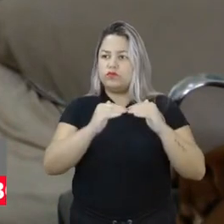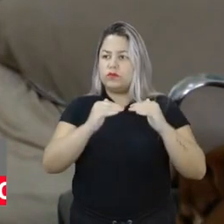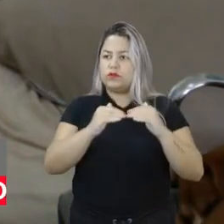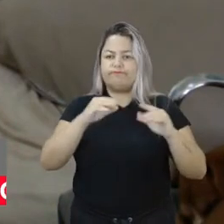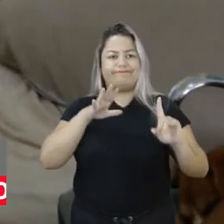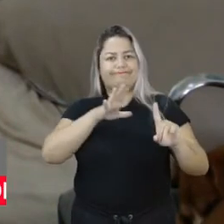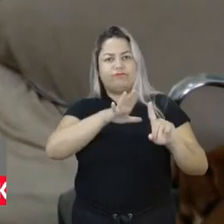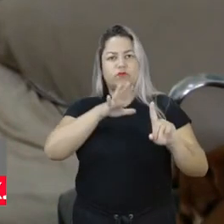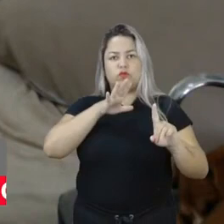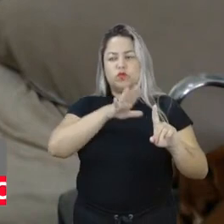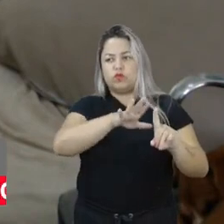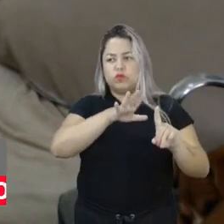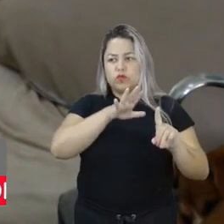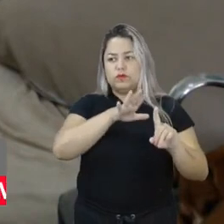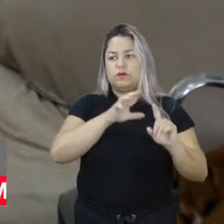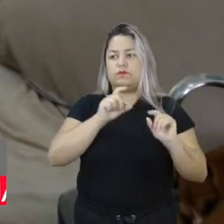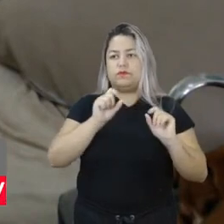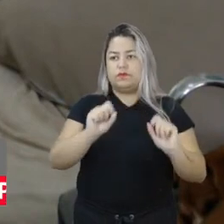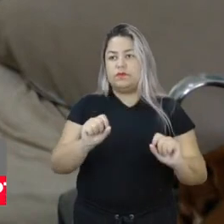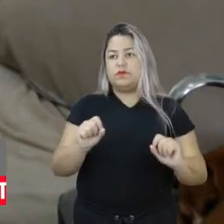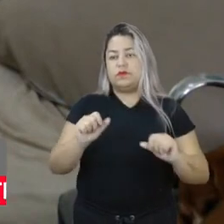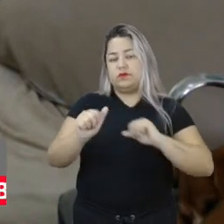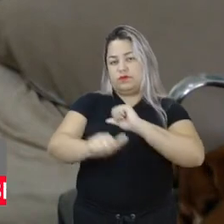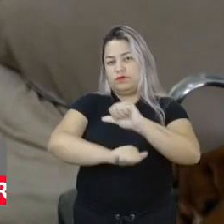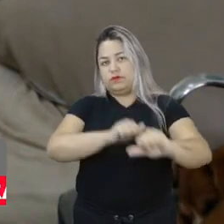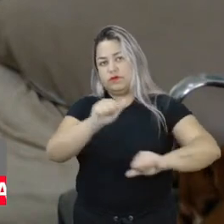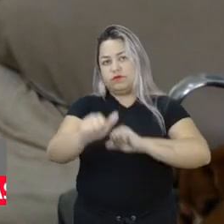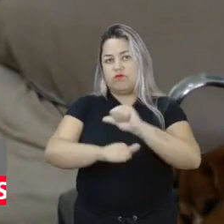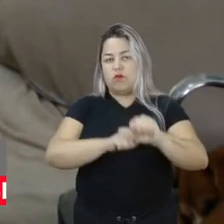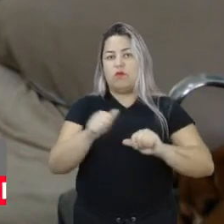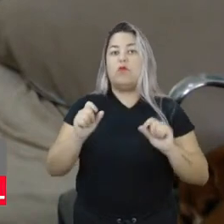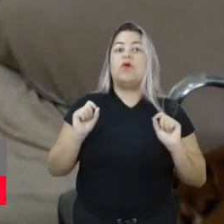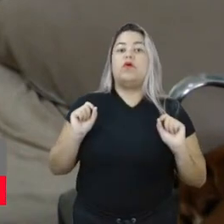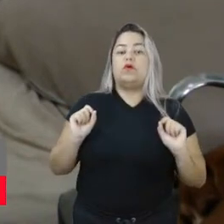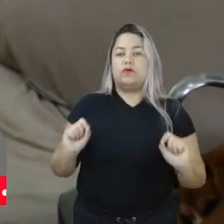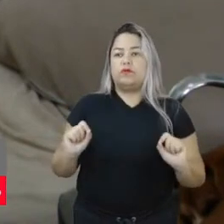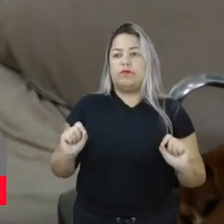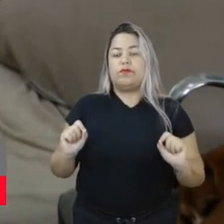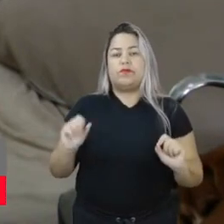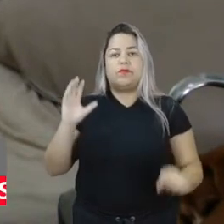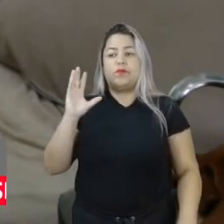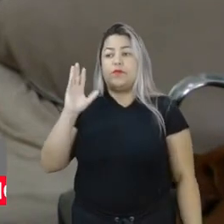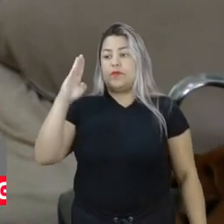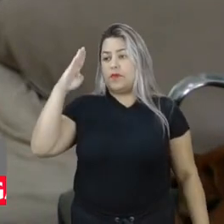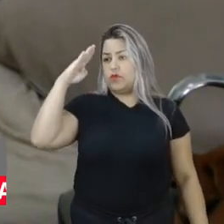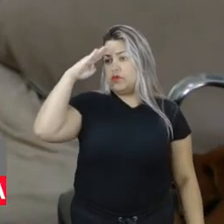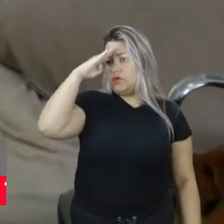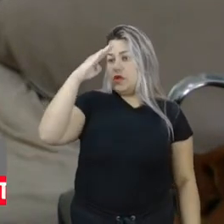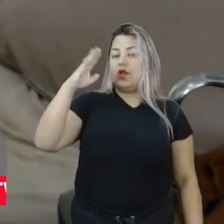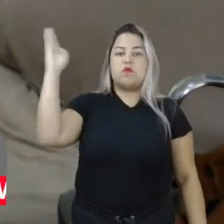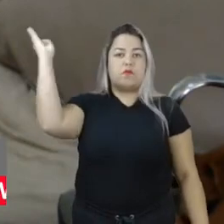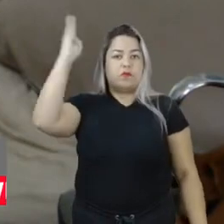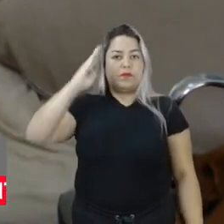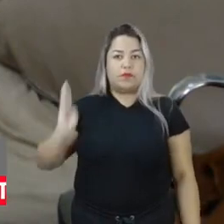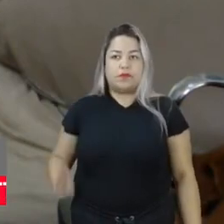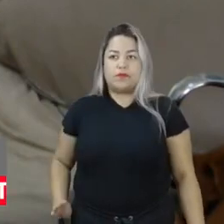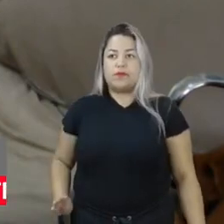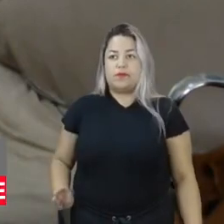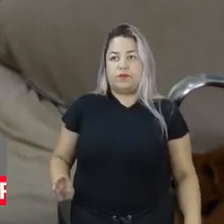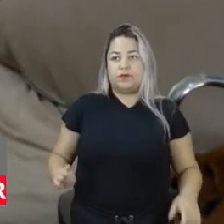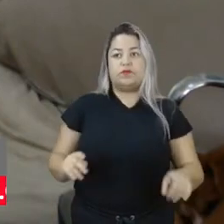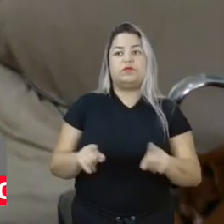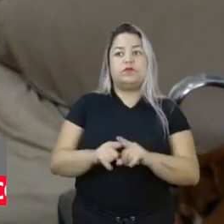aí do governo de Netanyahu, e se transformou como o Bolsonaro assim, aqui no Brasil, né, em um mestre